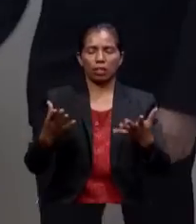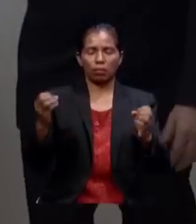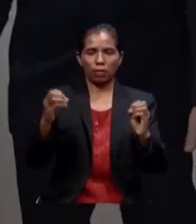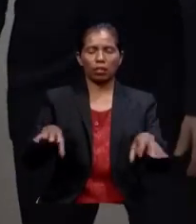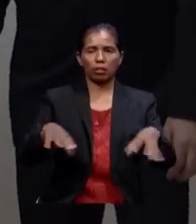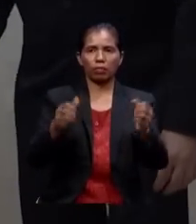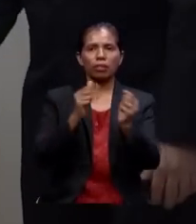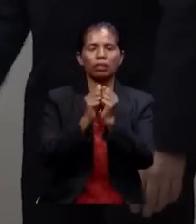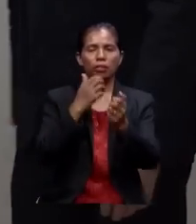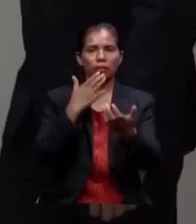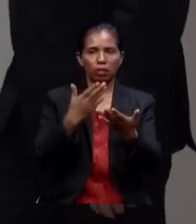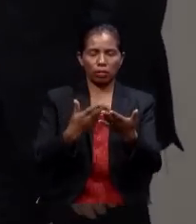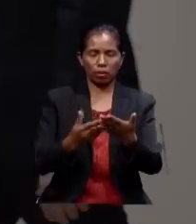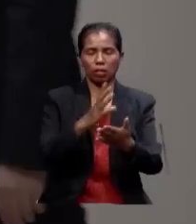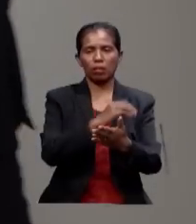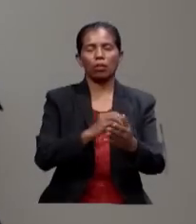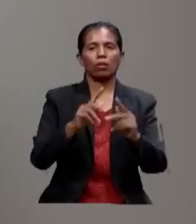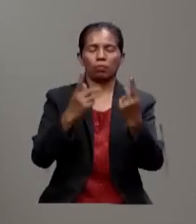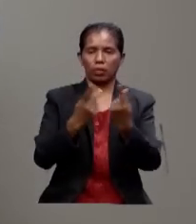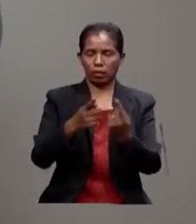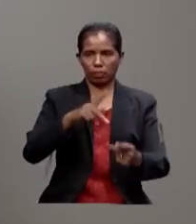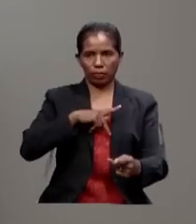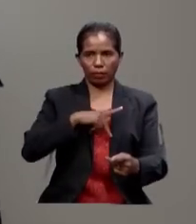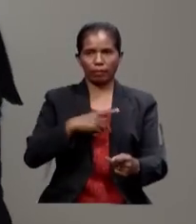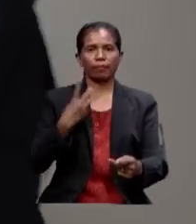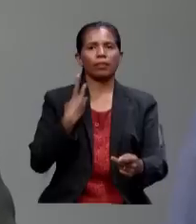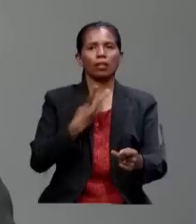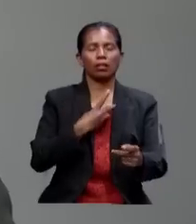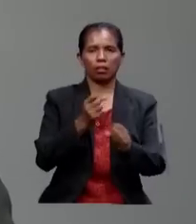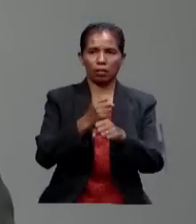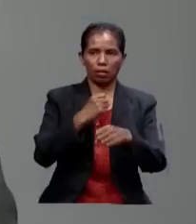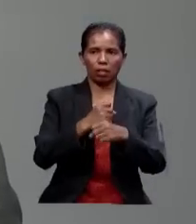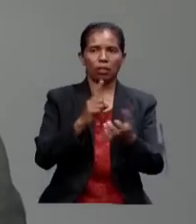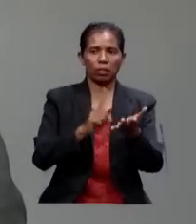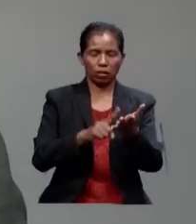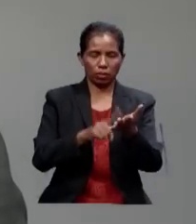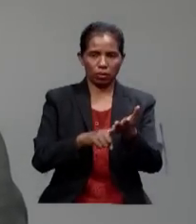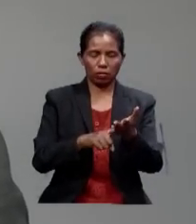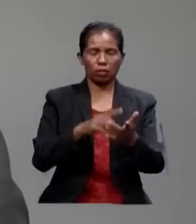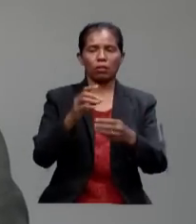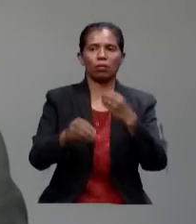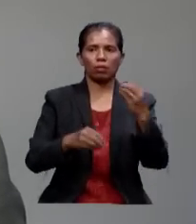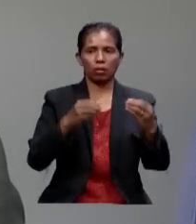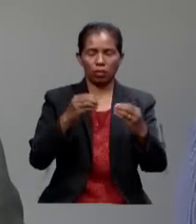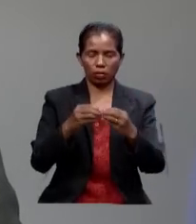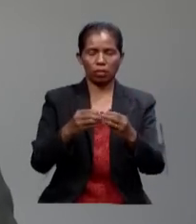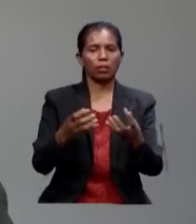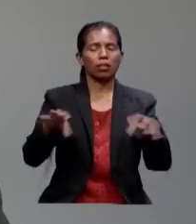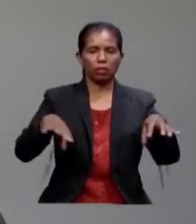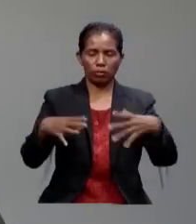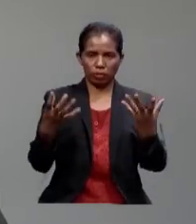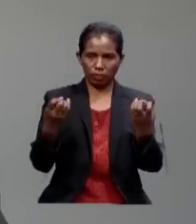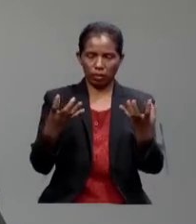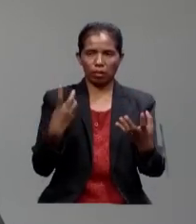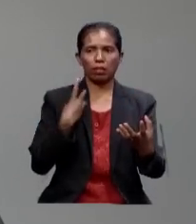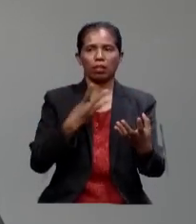cooperação dia com o setor privado. E tem a discussão com o assunto do Bukira, e bem me